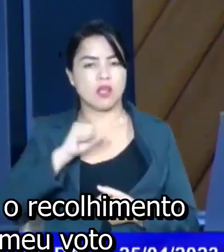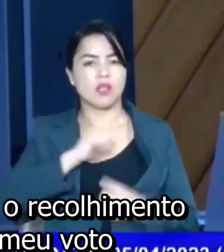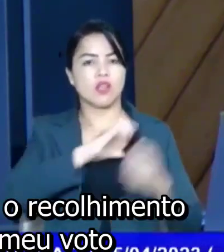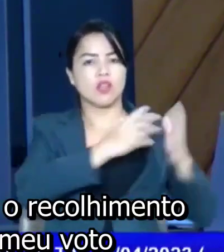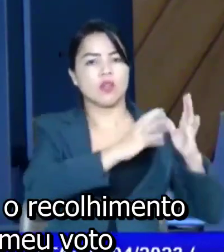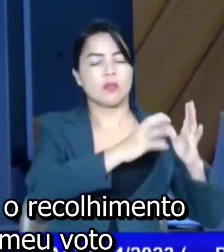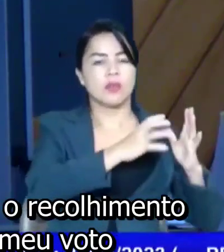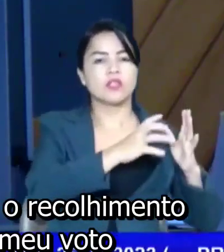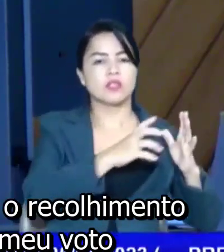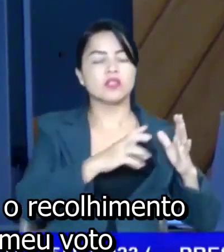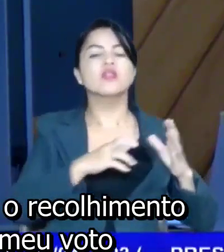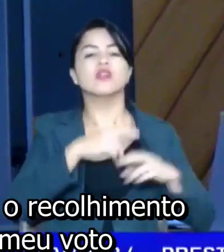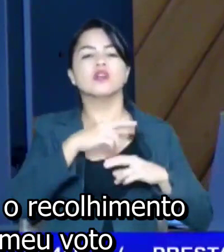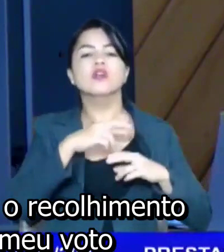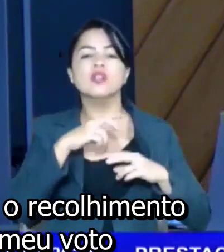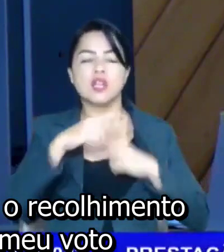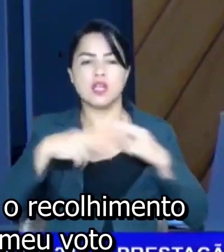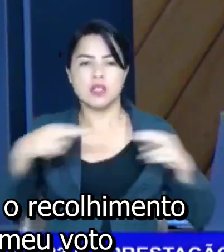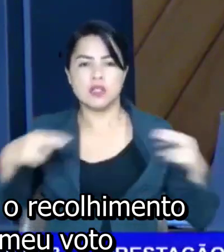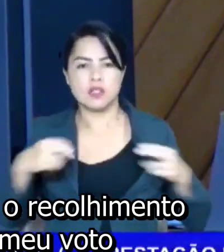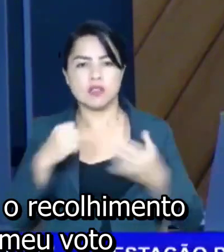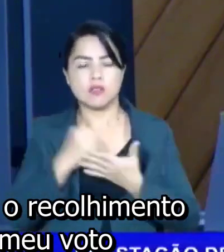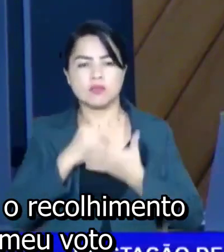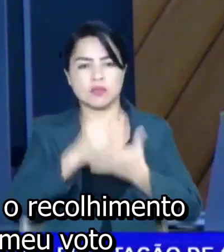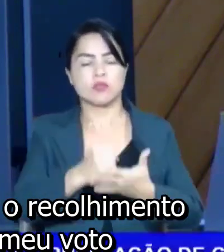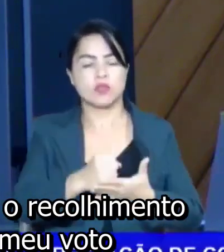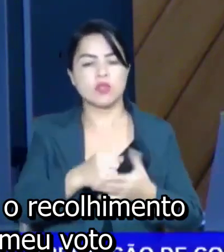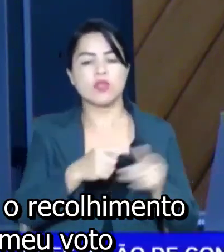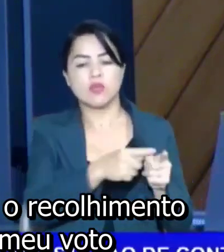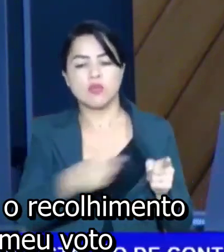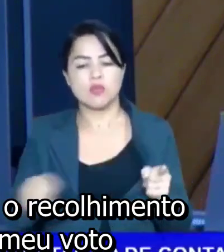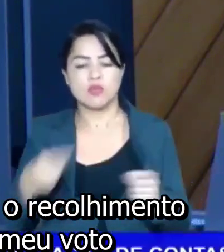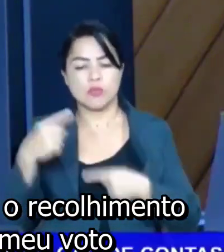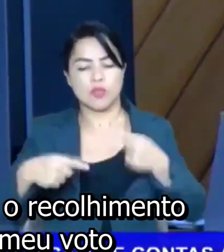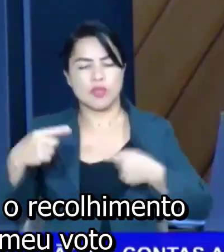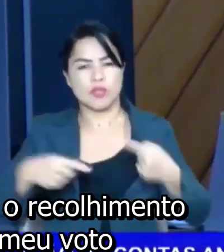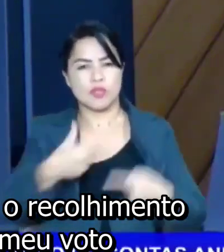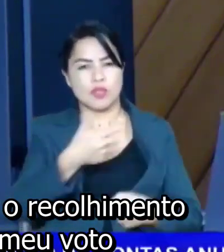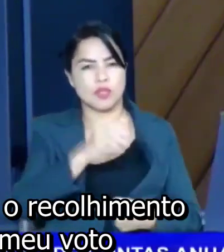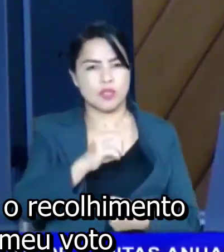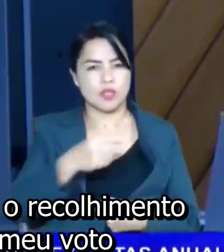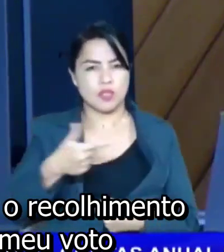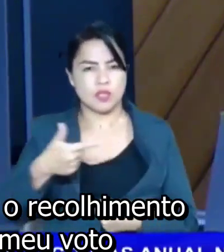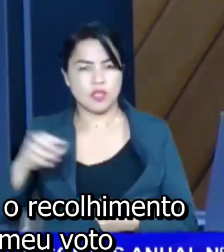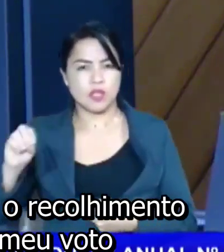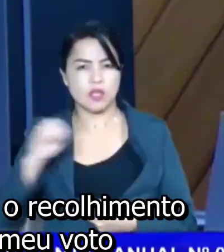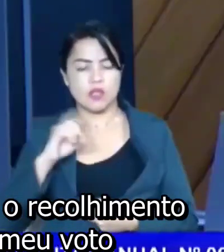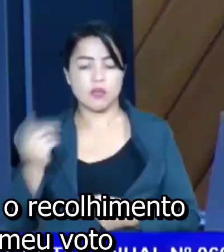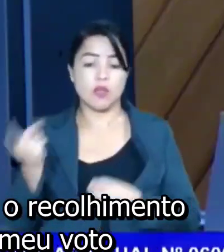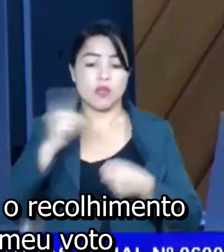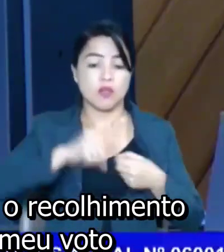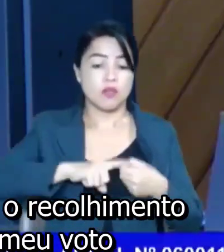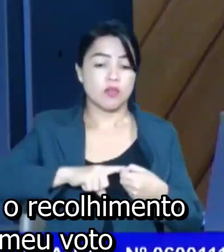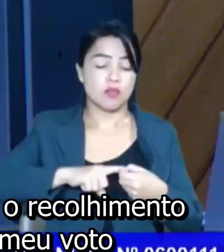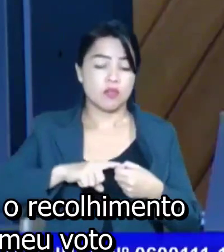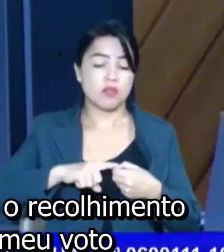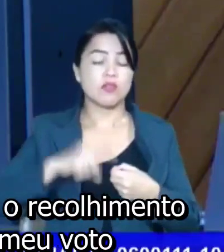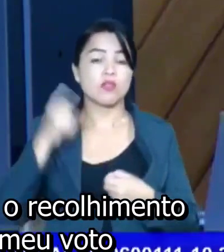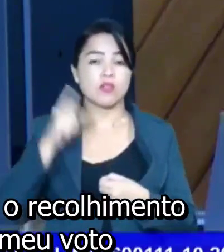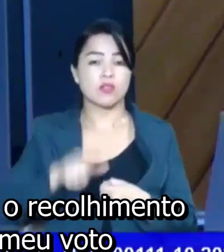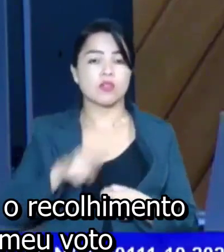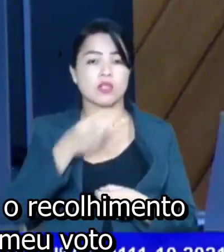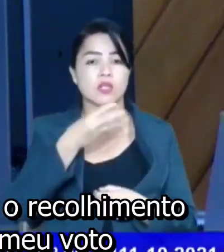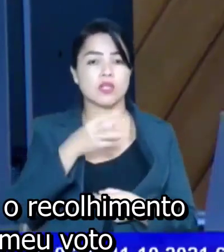Sustentabilidade, referente ao exercício financeiro de 2020, para determinar o recolhimento ao Tesouro Nacional da quantia